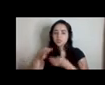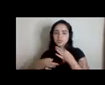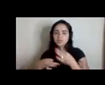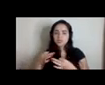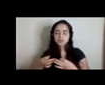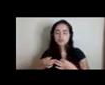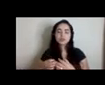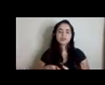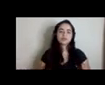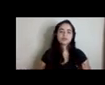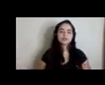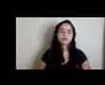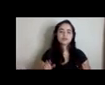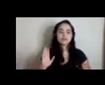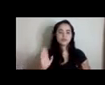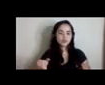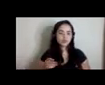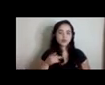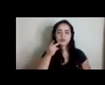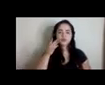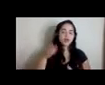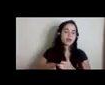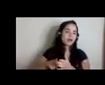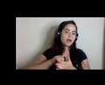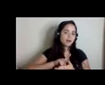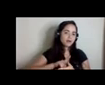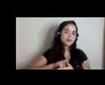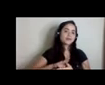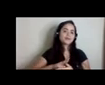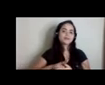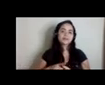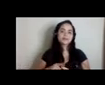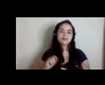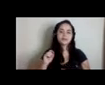reforçar aquilo que eu dizia antes sobre as